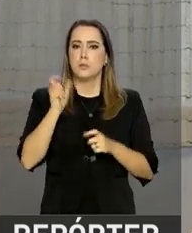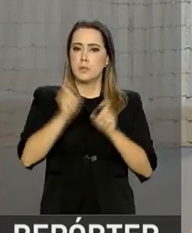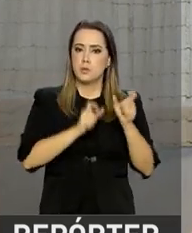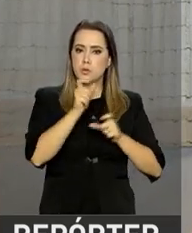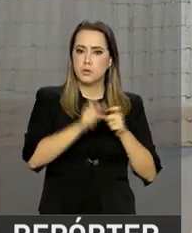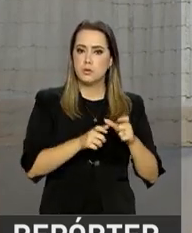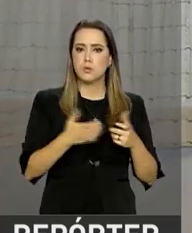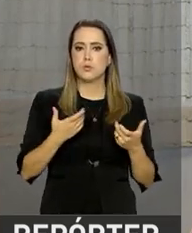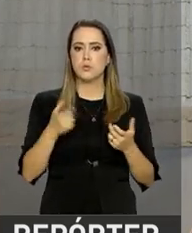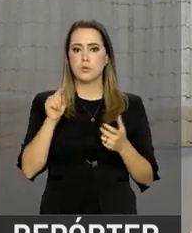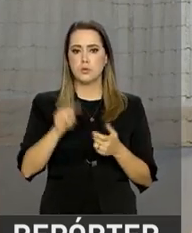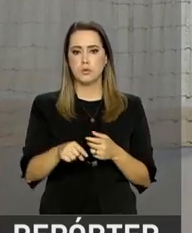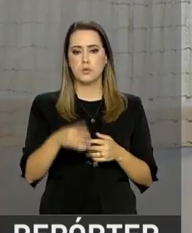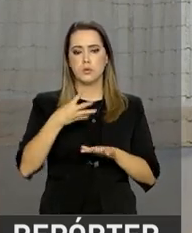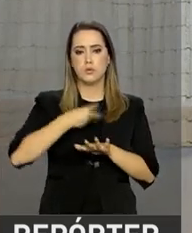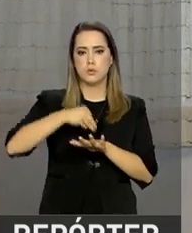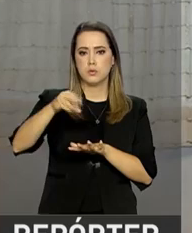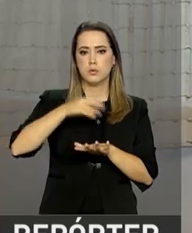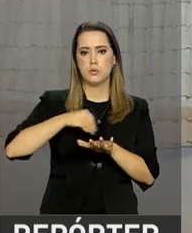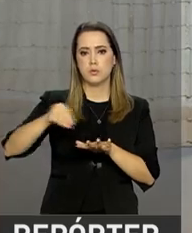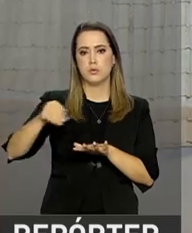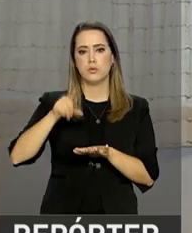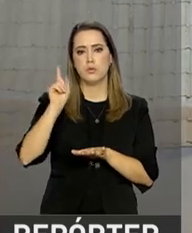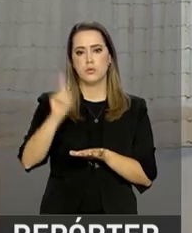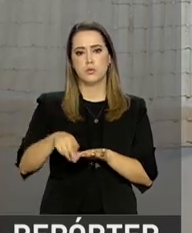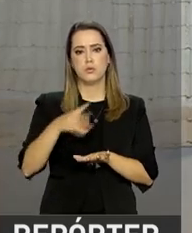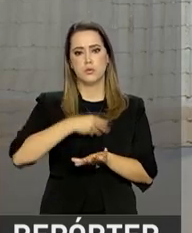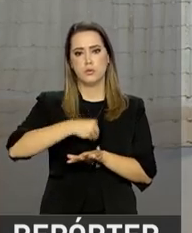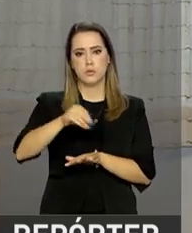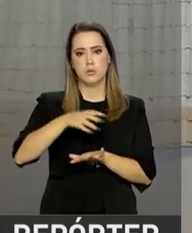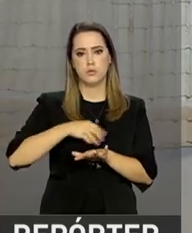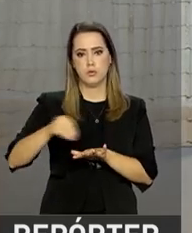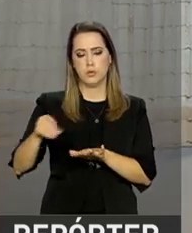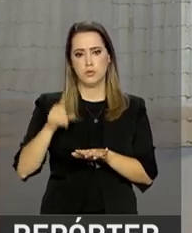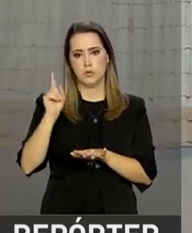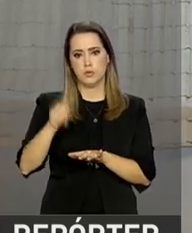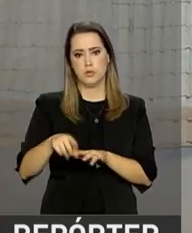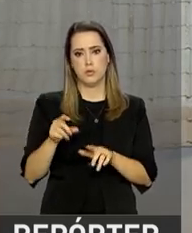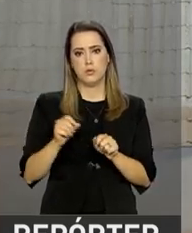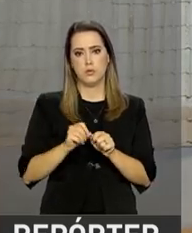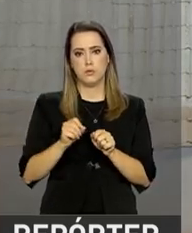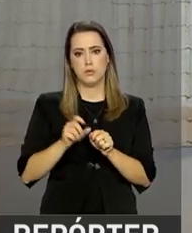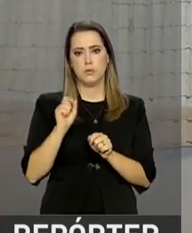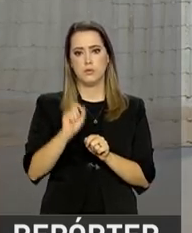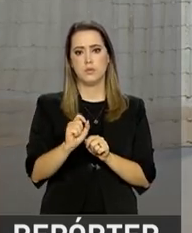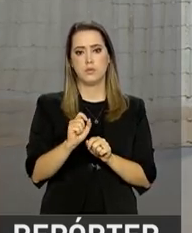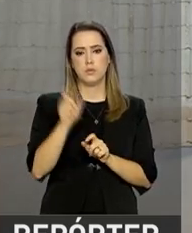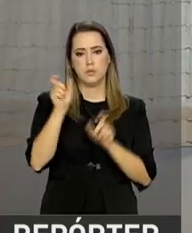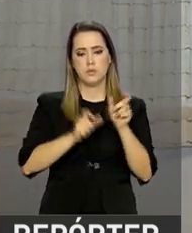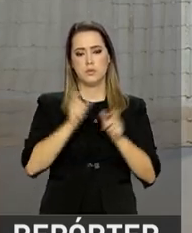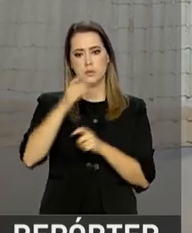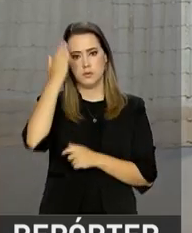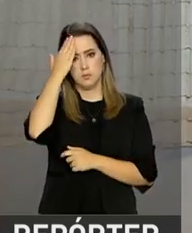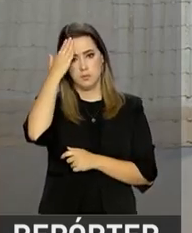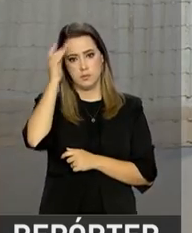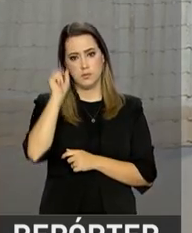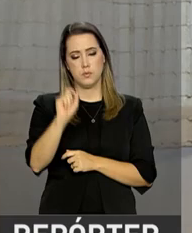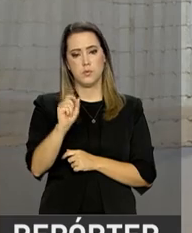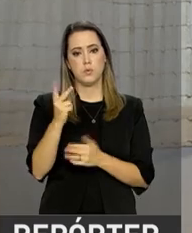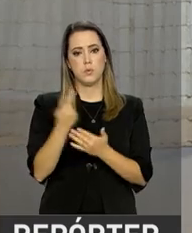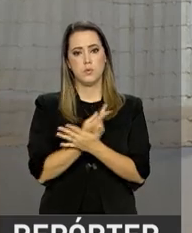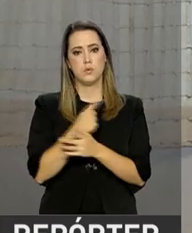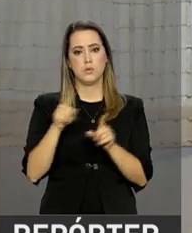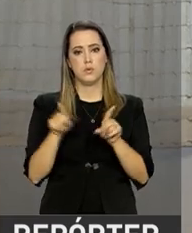pessoas, informação principalmente, que a informação faz com que as pessoas tenham conhecimento do que